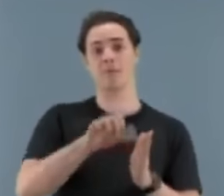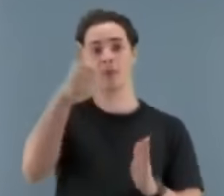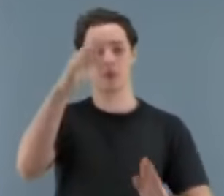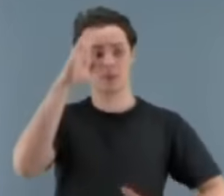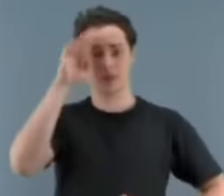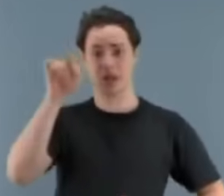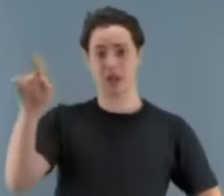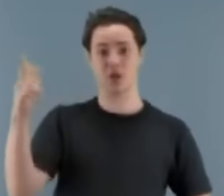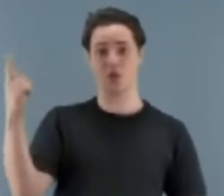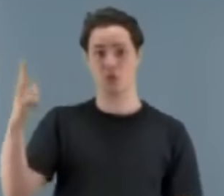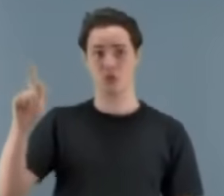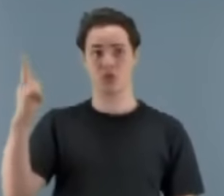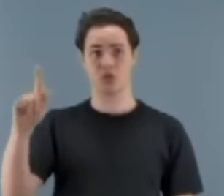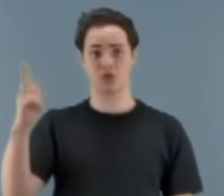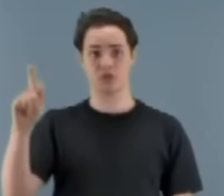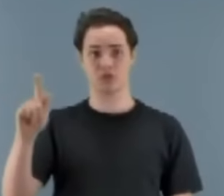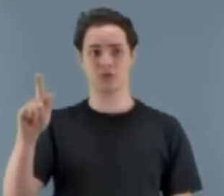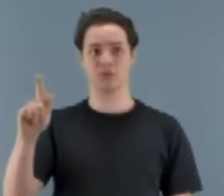Goiânia. E